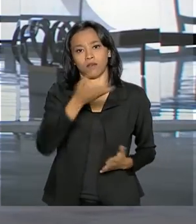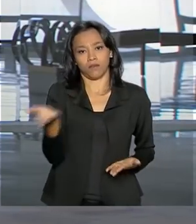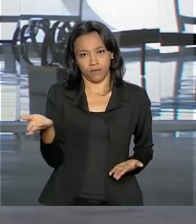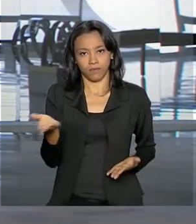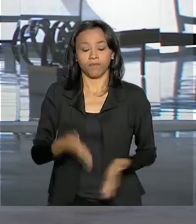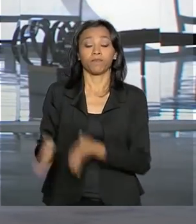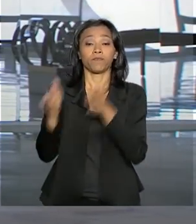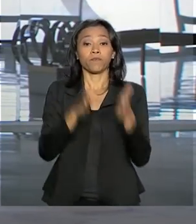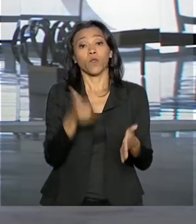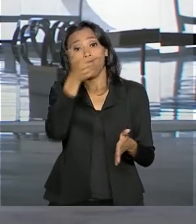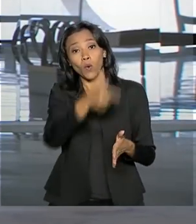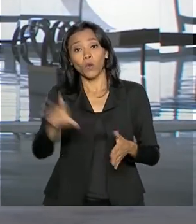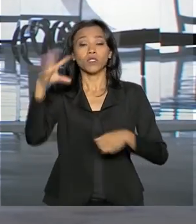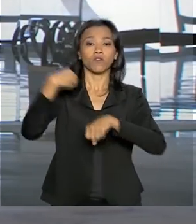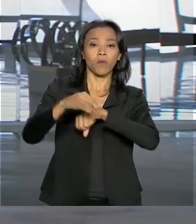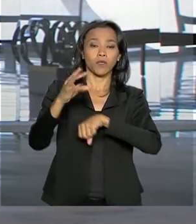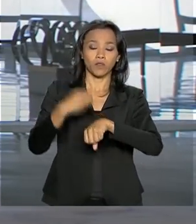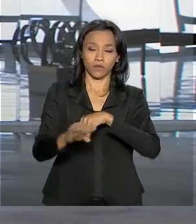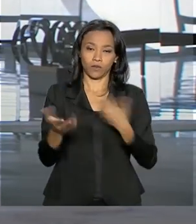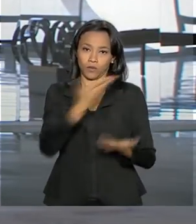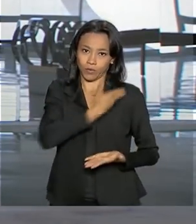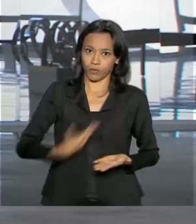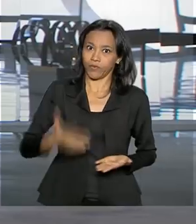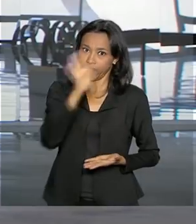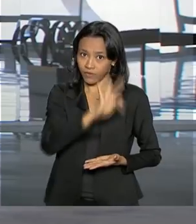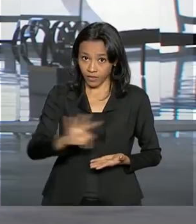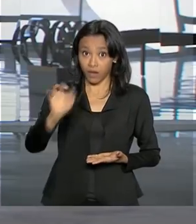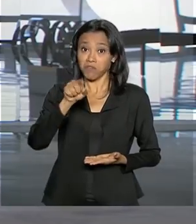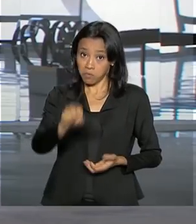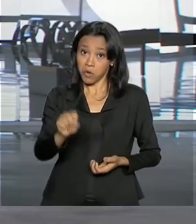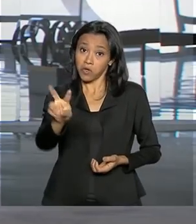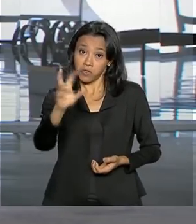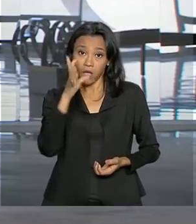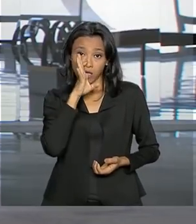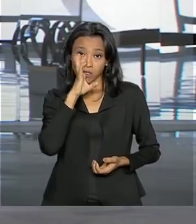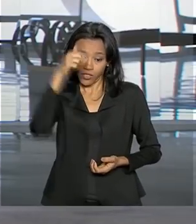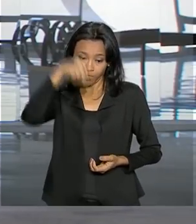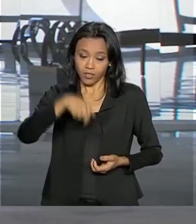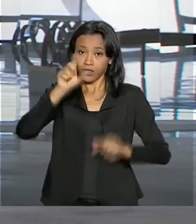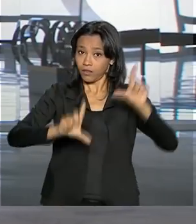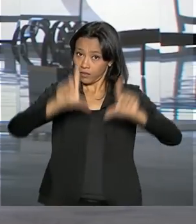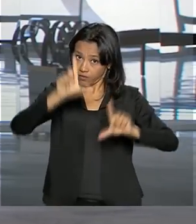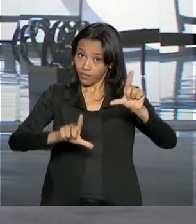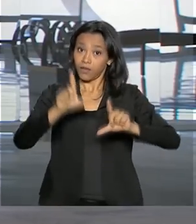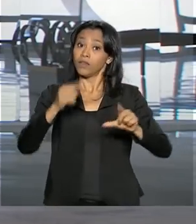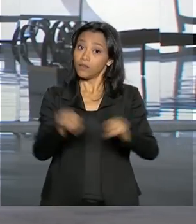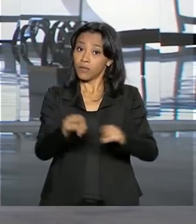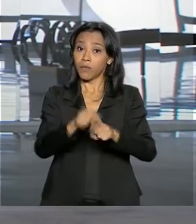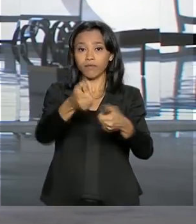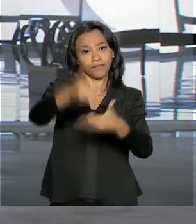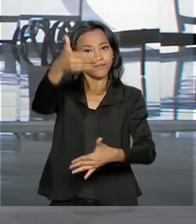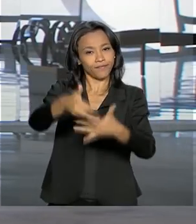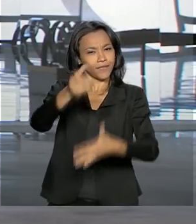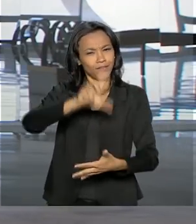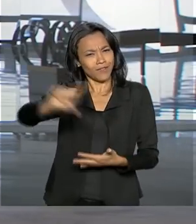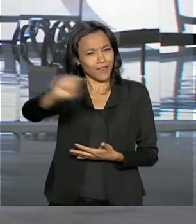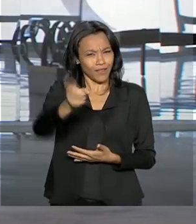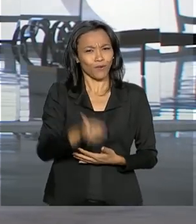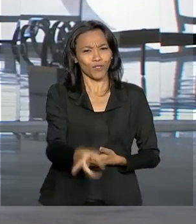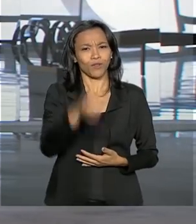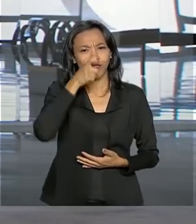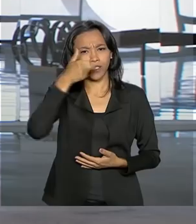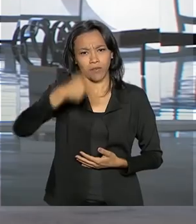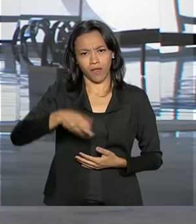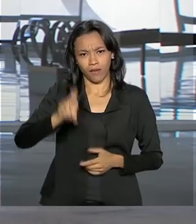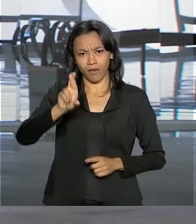Outras informações sobre o governo federal Você acompanha ao longo da nossa programação E nas nossas redes sociais Não saia daí Continue